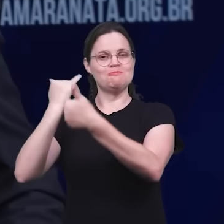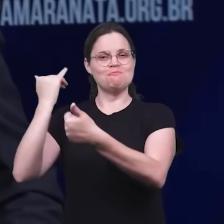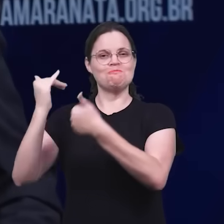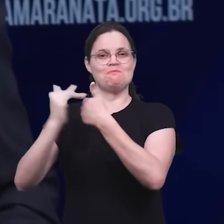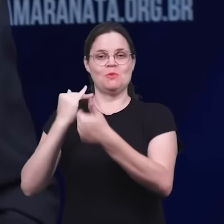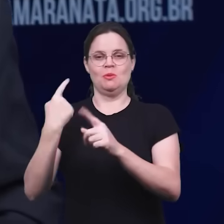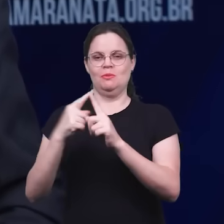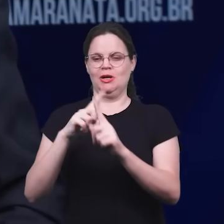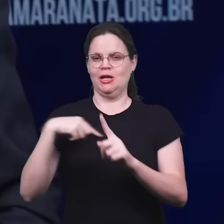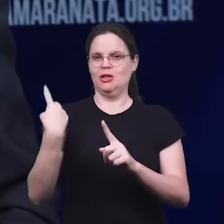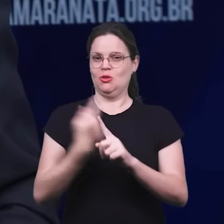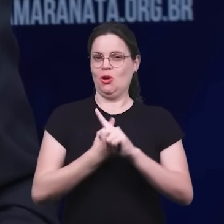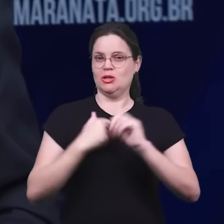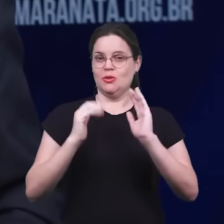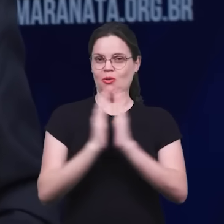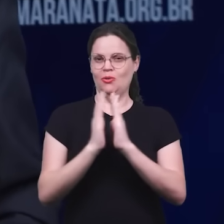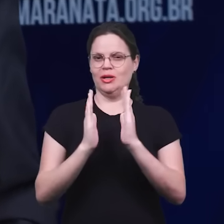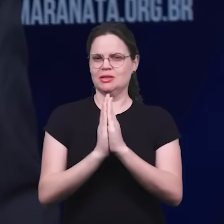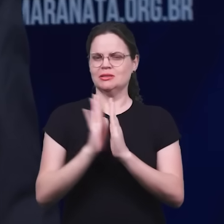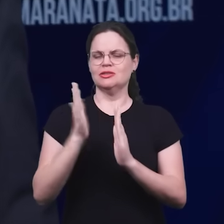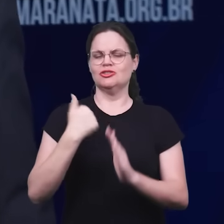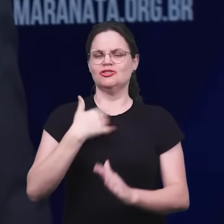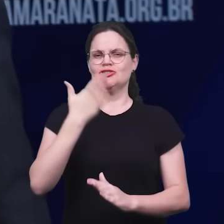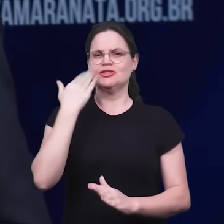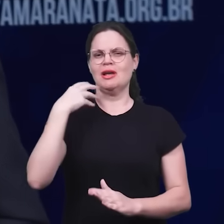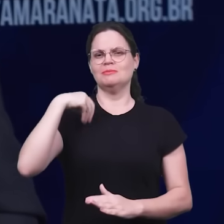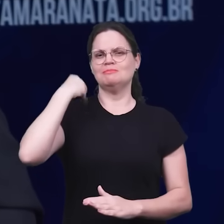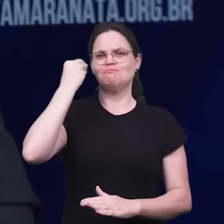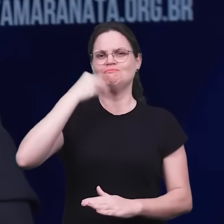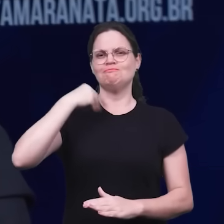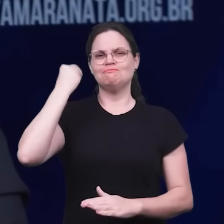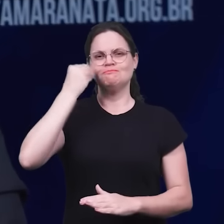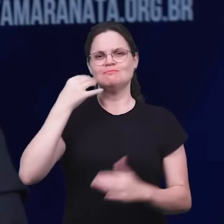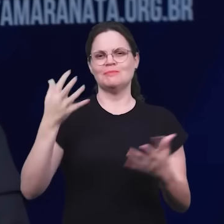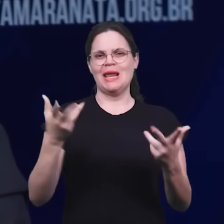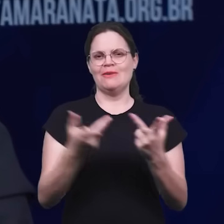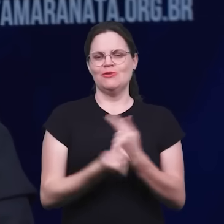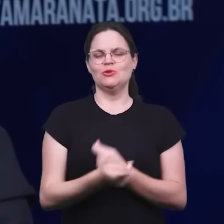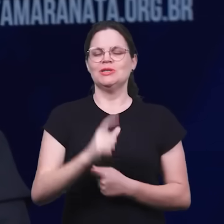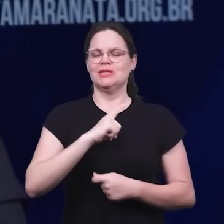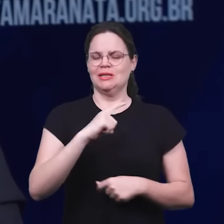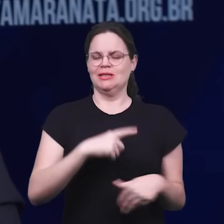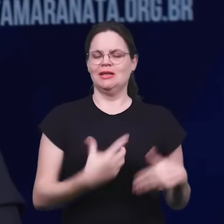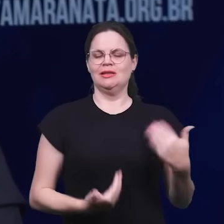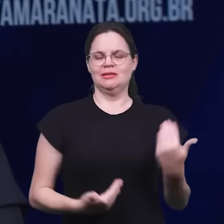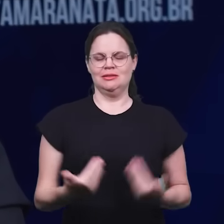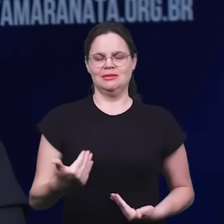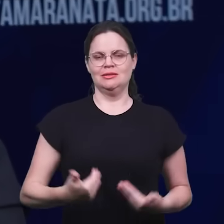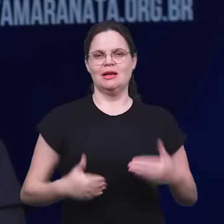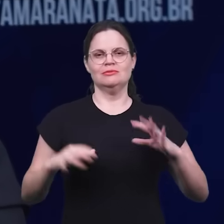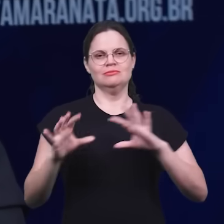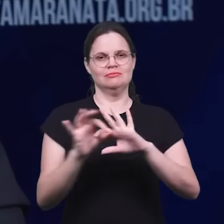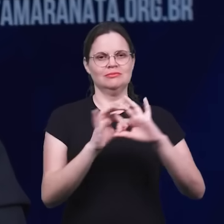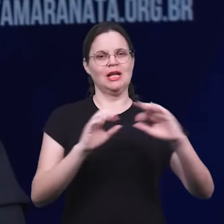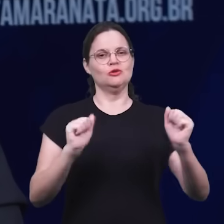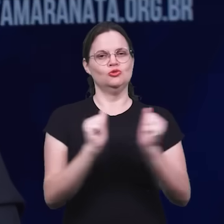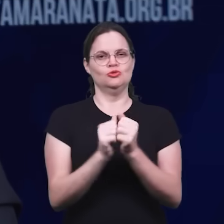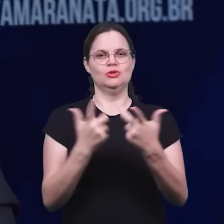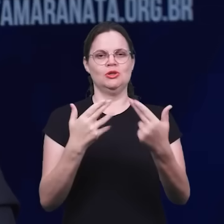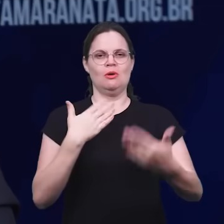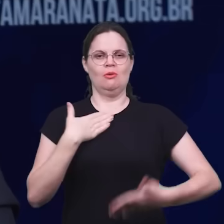nós temos provado deste grande benefício de que há um corpo presente. O Senhor Jesus está